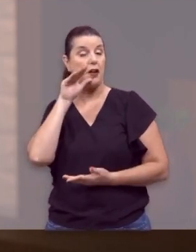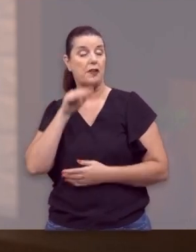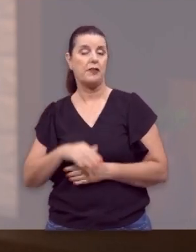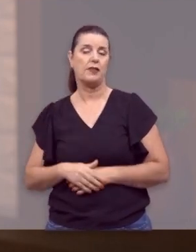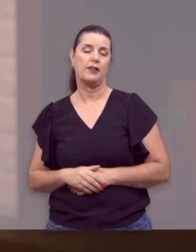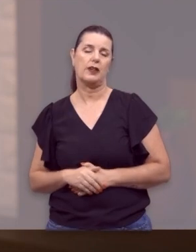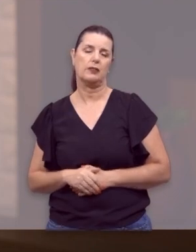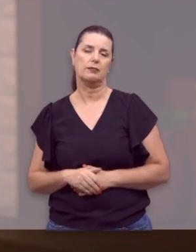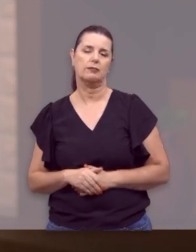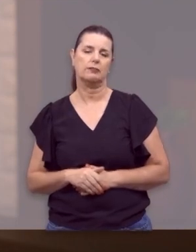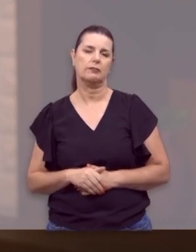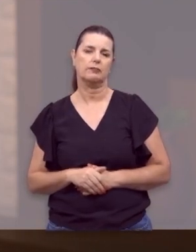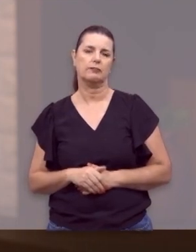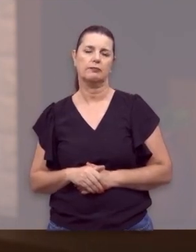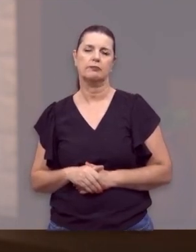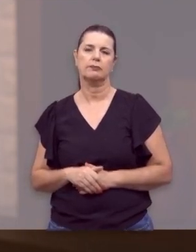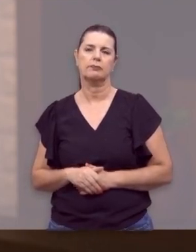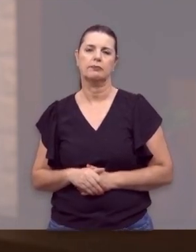filhas